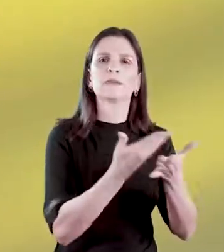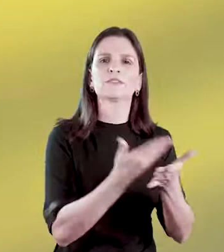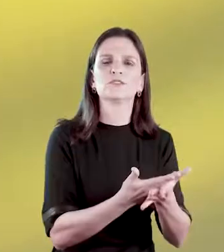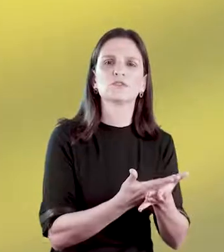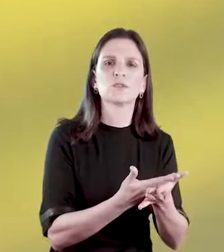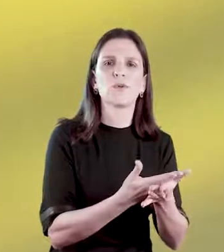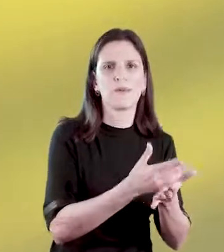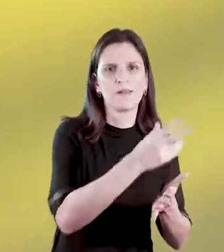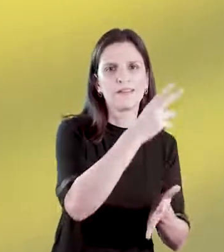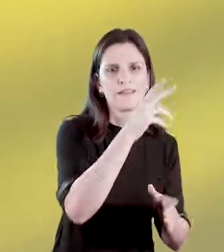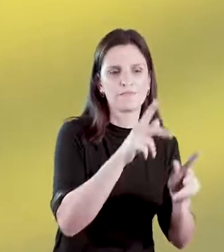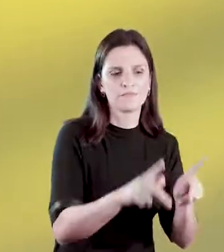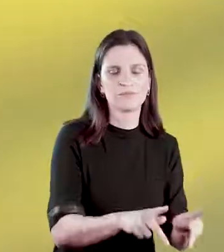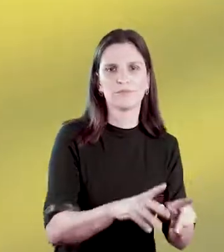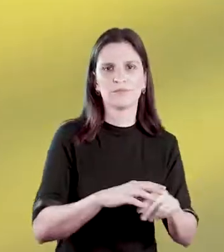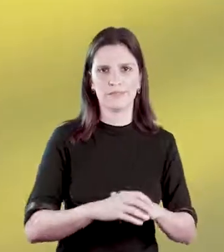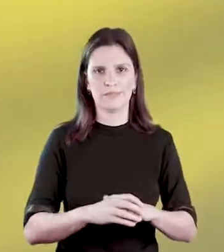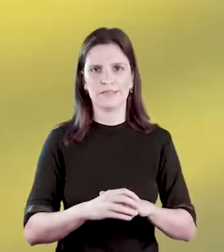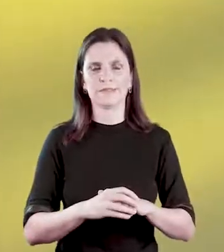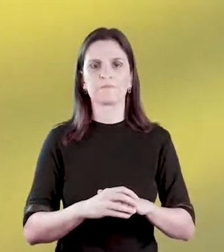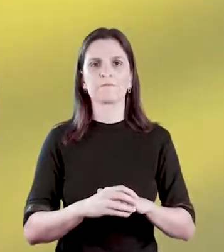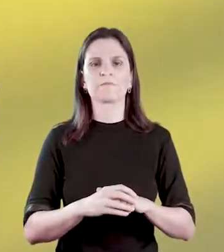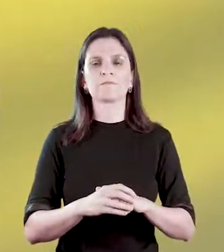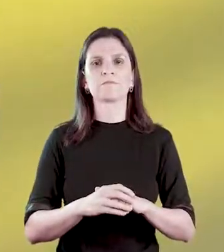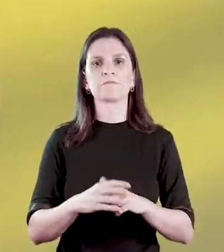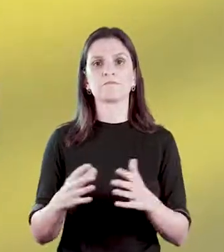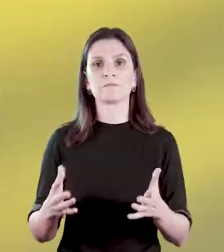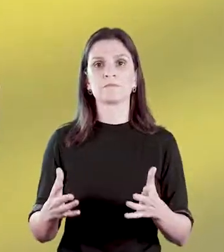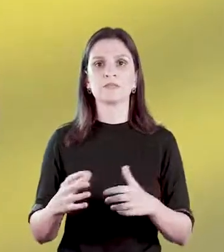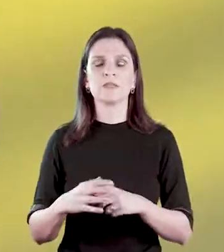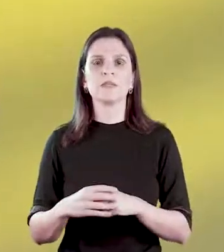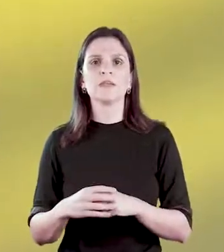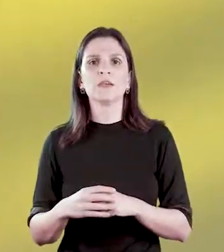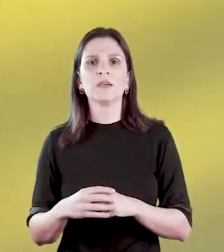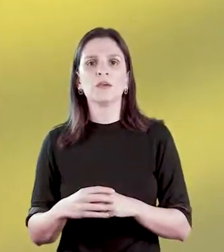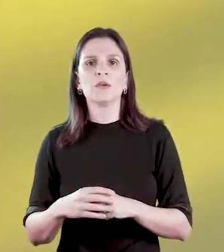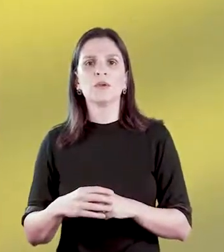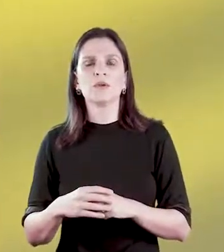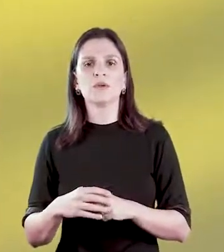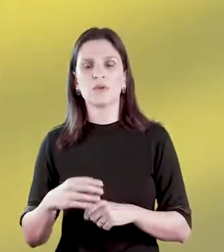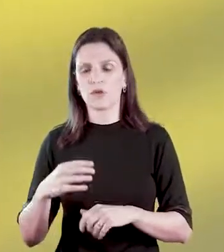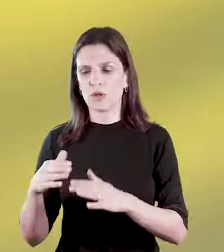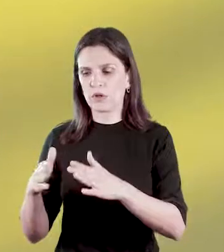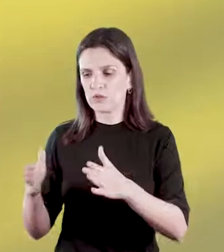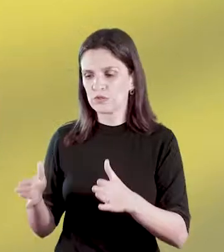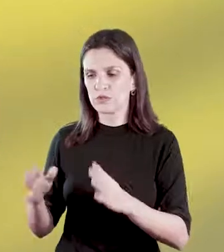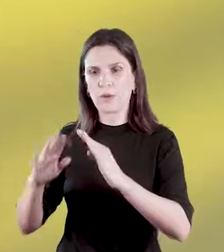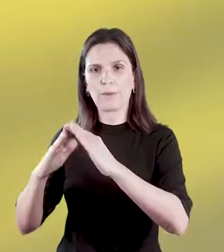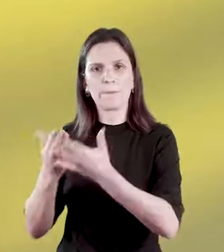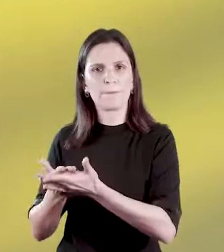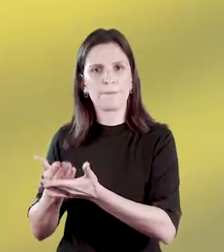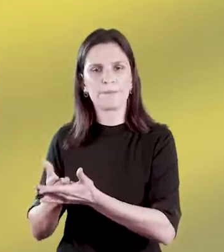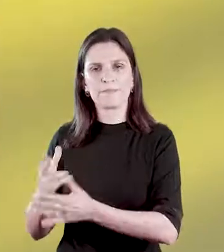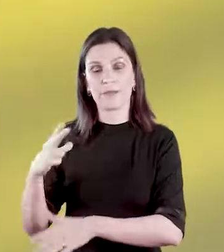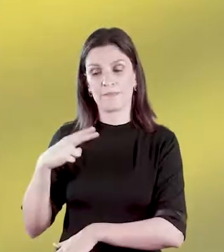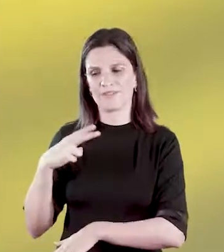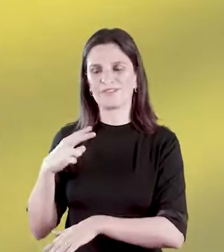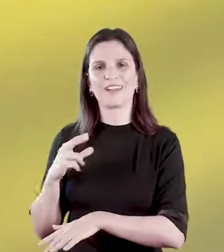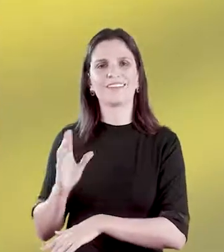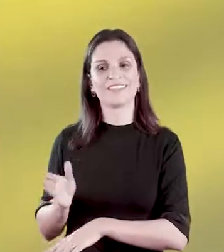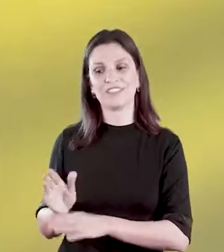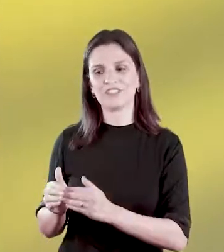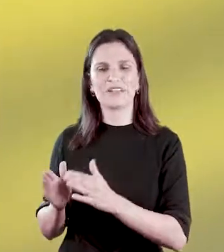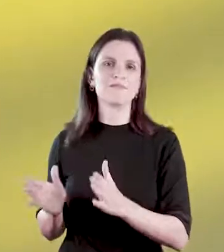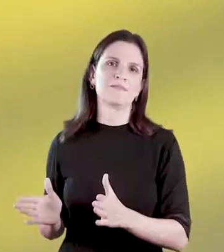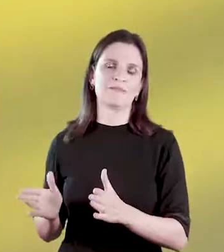rico tá na escola mas dá uma diferença quando a gente fala de vacinação muito grande há uma diferença muito grande porque as escolas